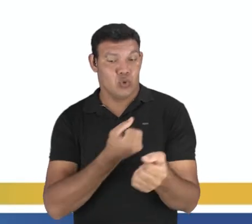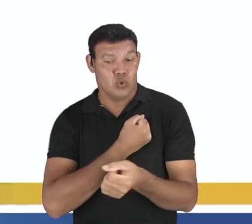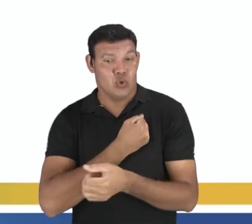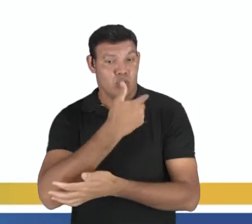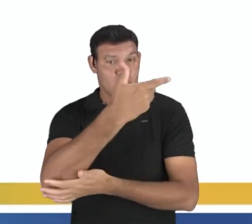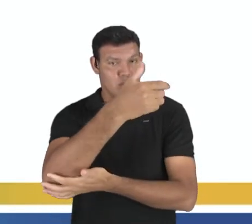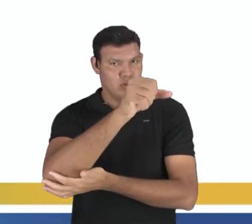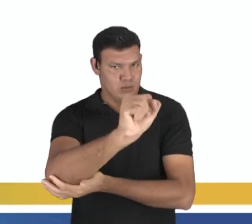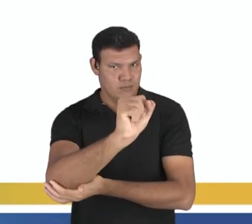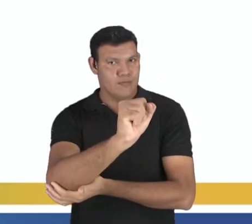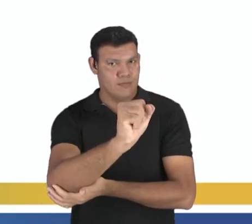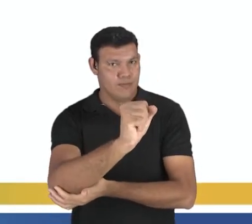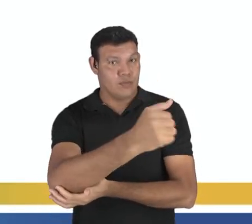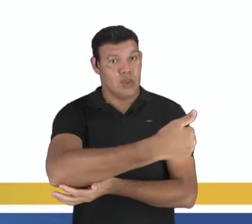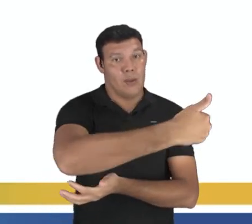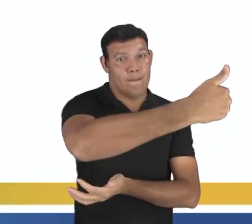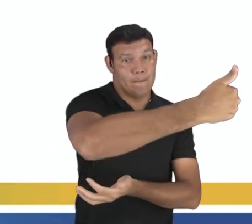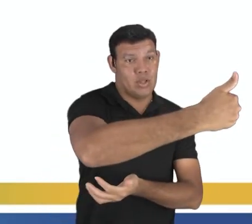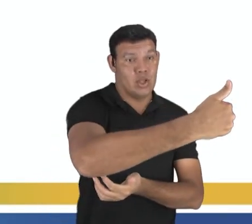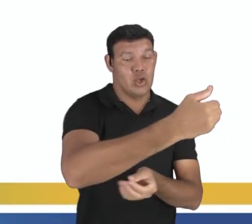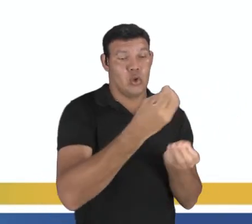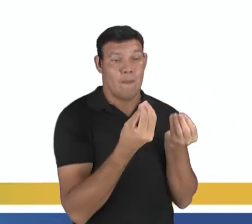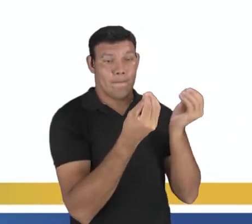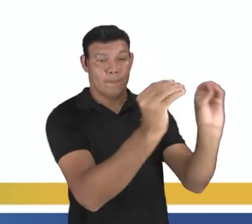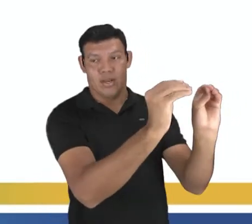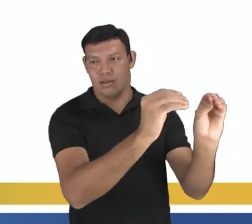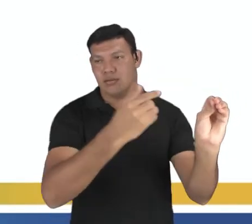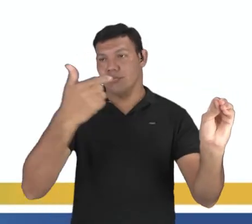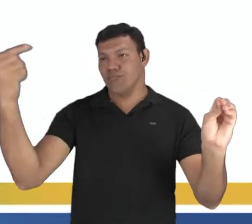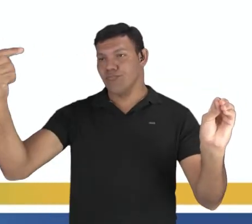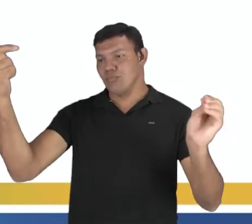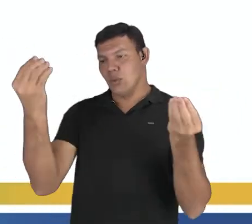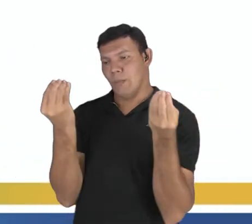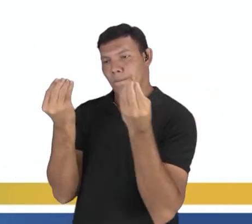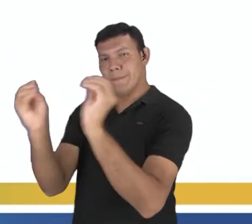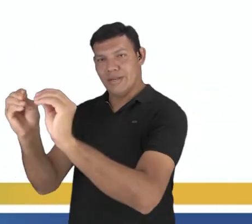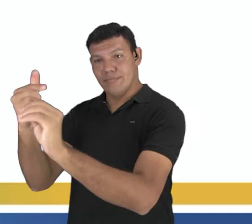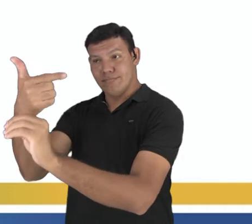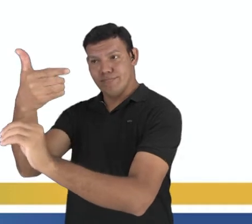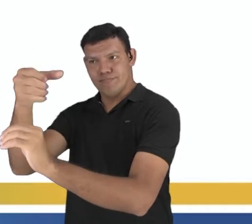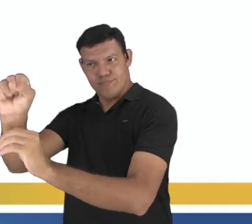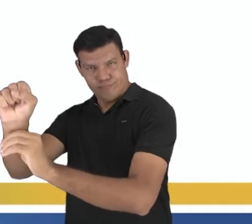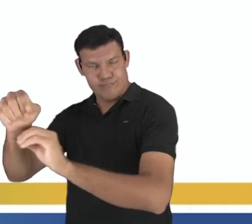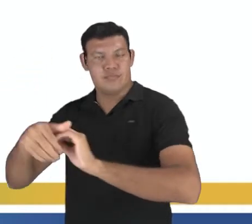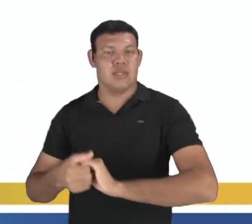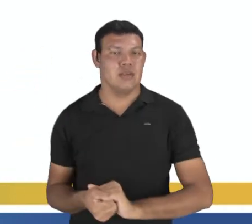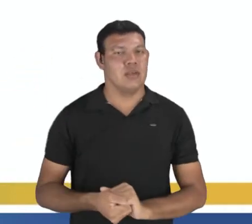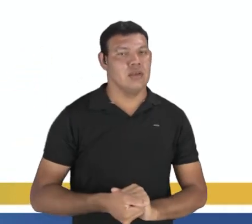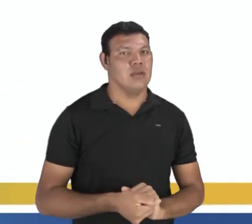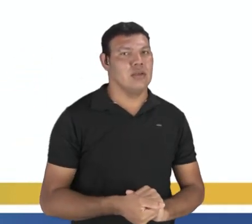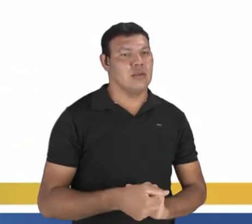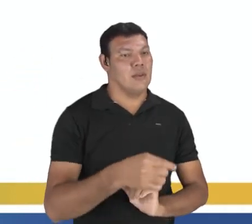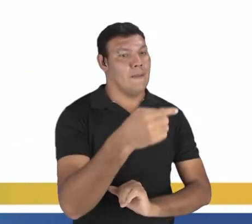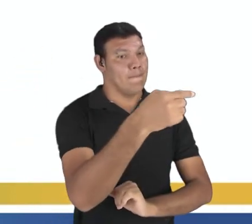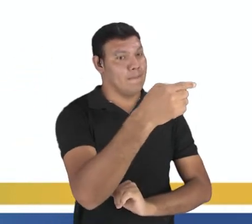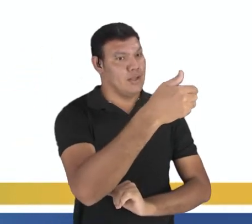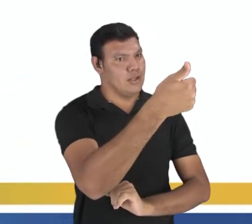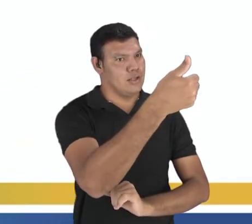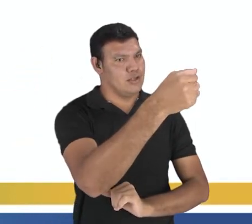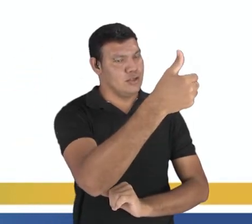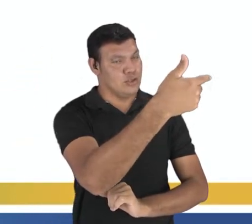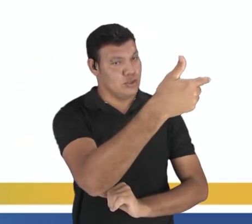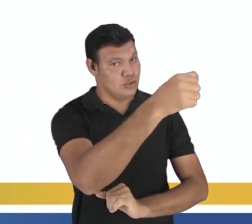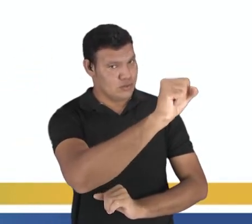Então, nesse caso, vou acrescentar o menos 28 de um lado e o menos 28 do outro, e aí nós vamos ter uma nova